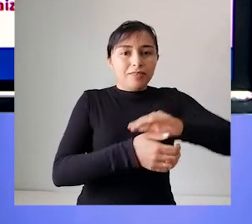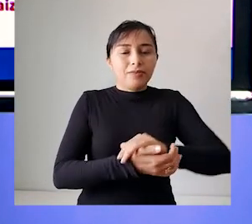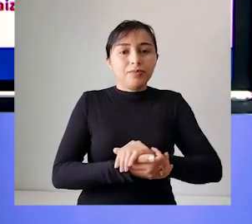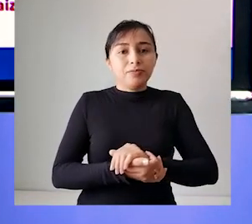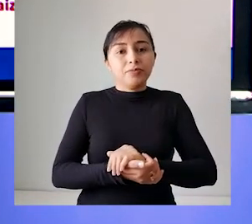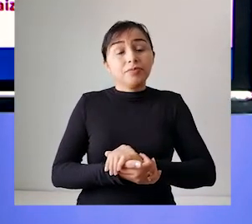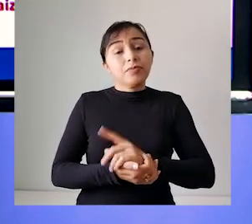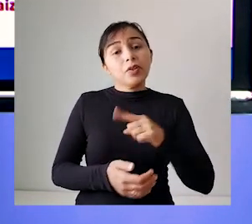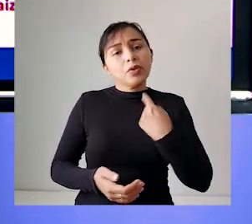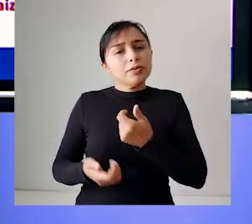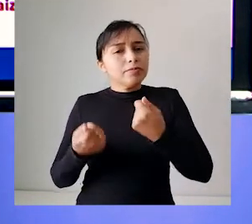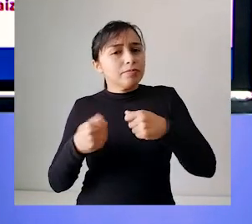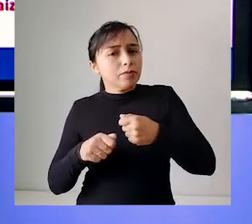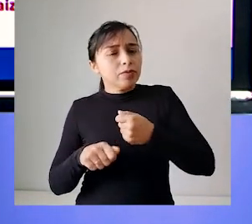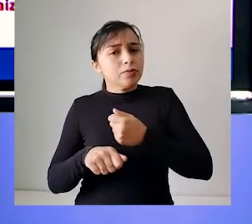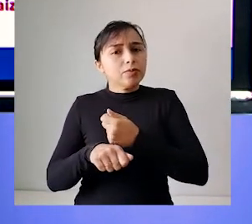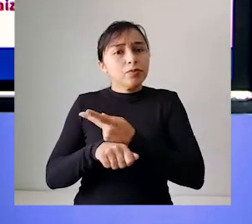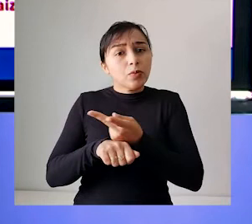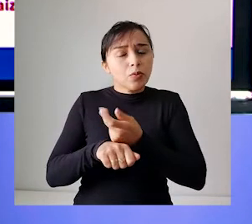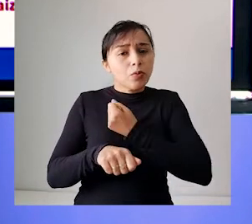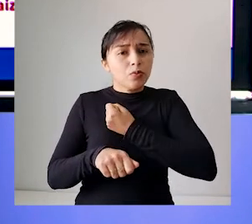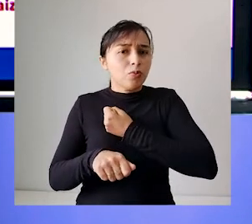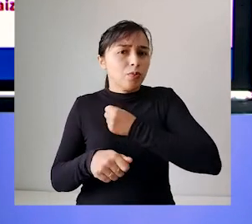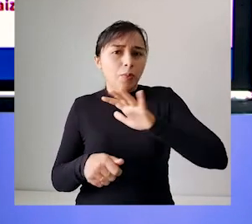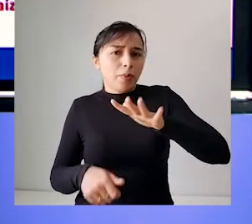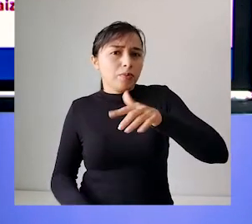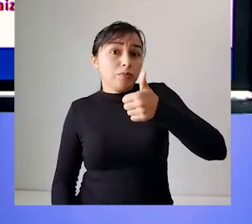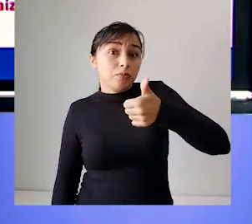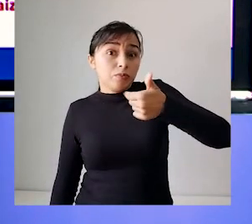fosse para aproximar bem melhor, seria